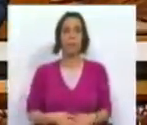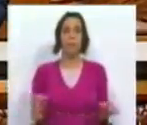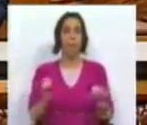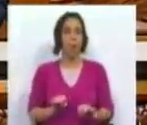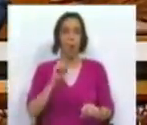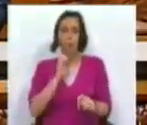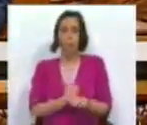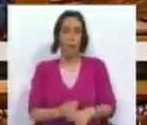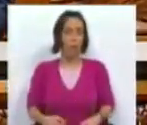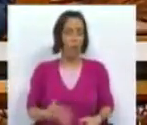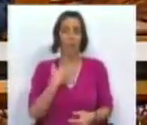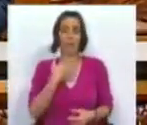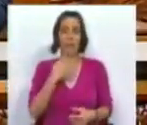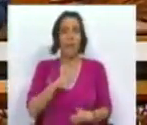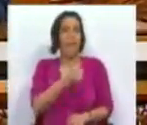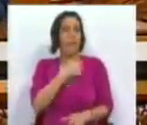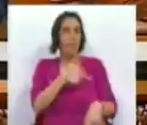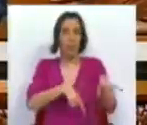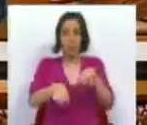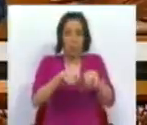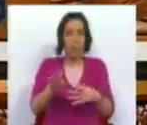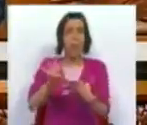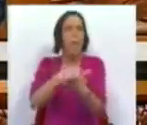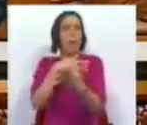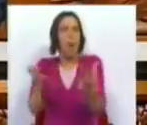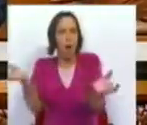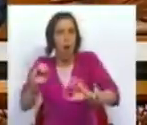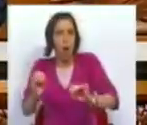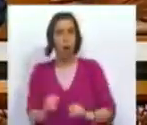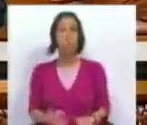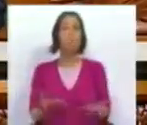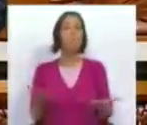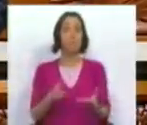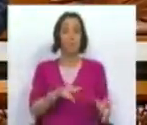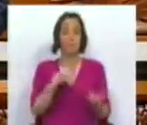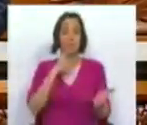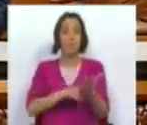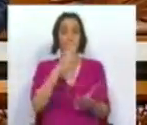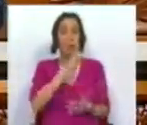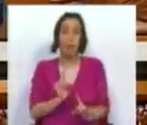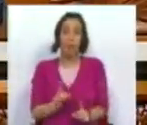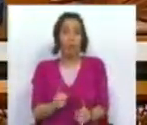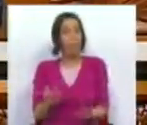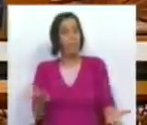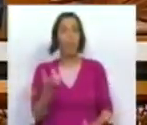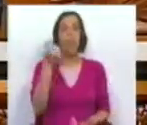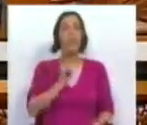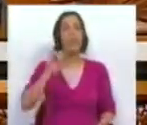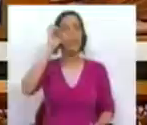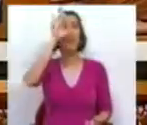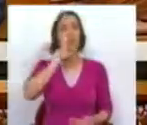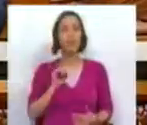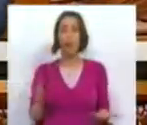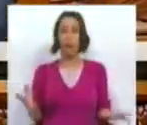Não houve rigor nem na decisão política, nem no planeamento, o que fez com que a execução fosse o que foi. O dinheiro